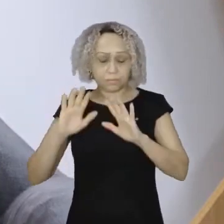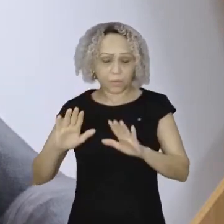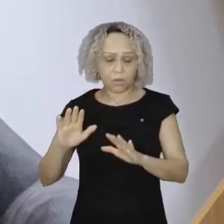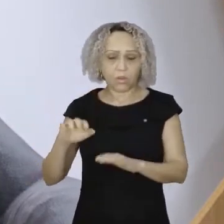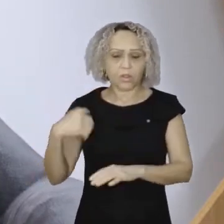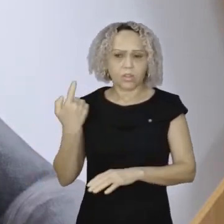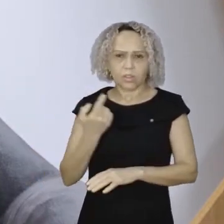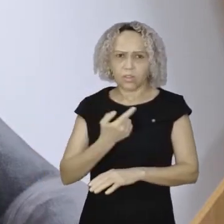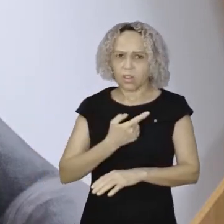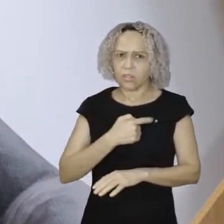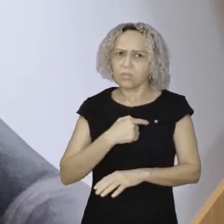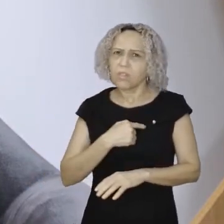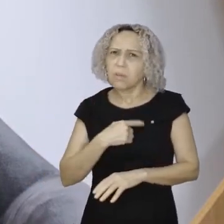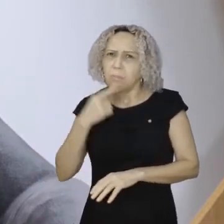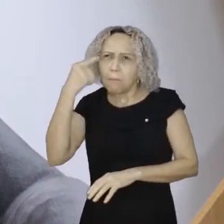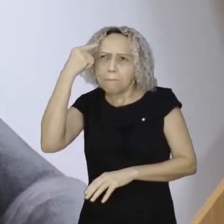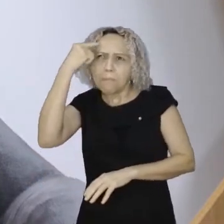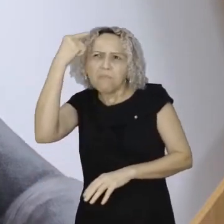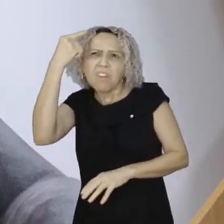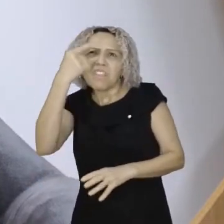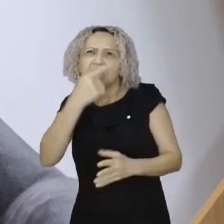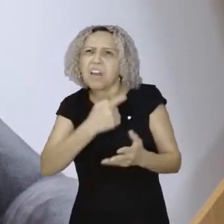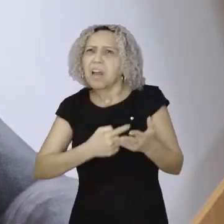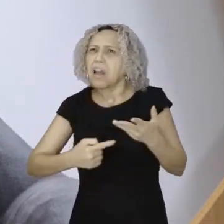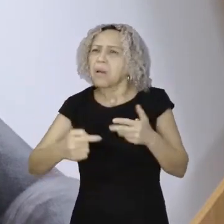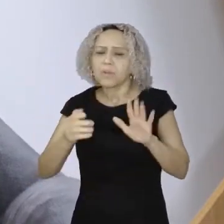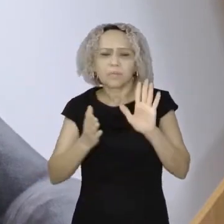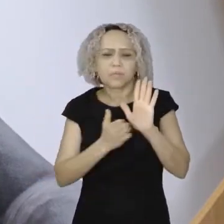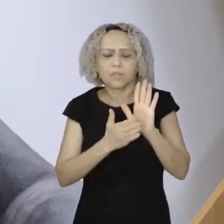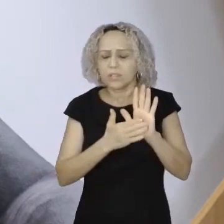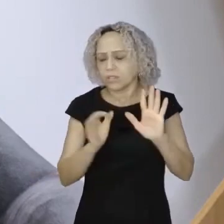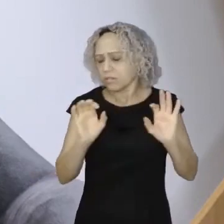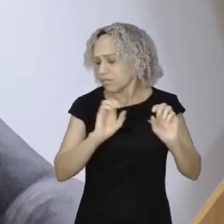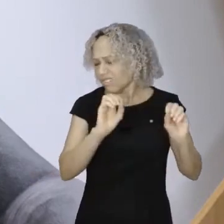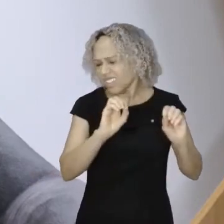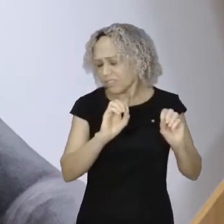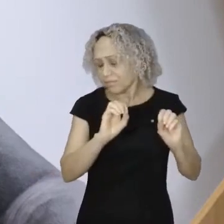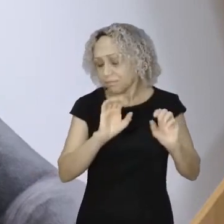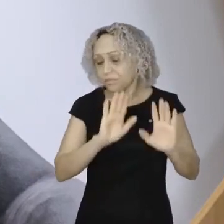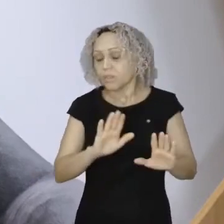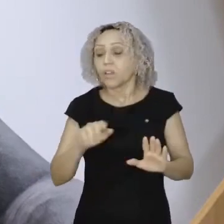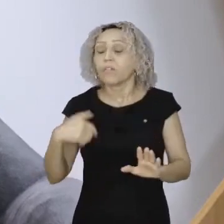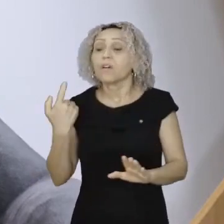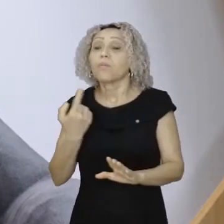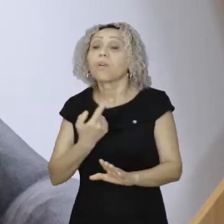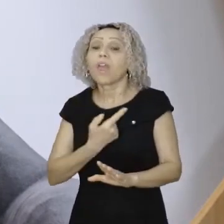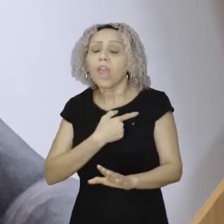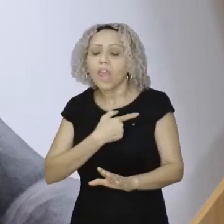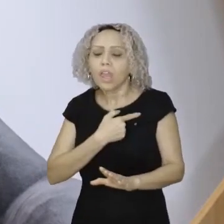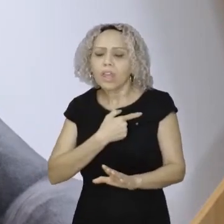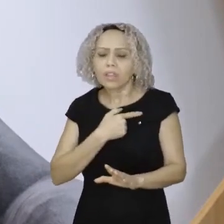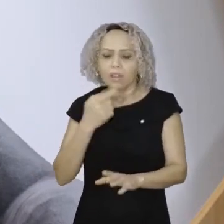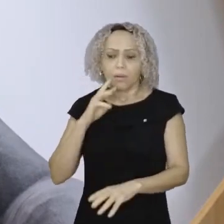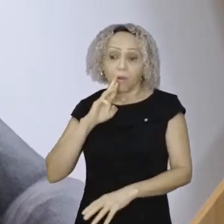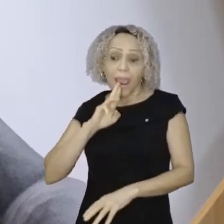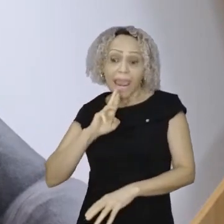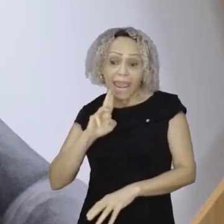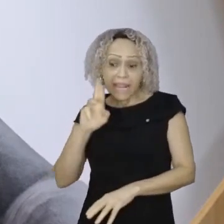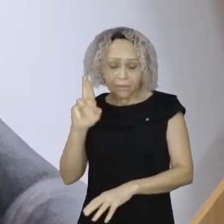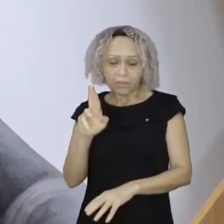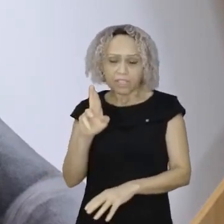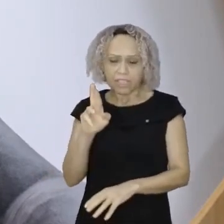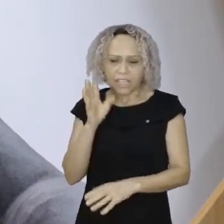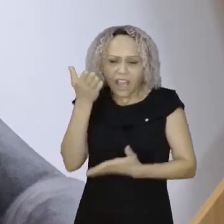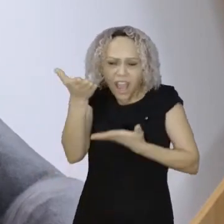que não seja responder à necessidade de quem está lá vivendo essa situação. Então,